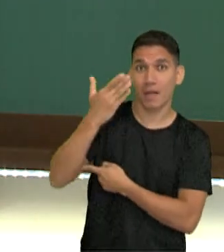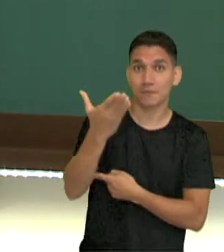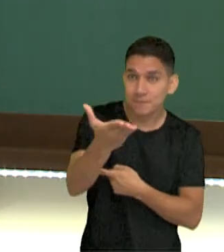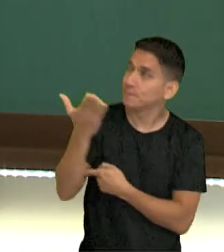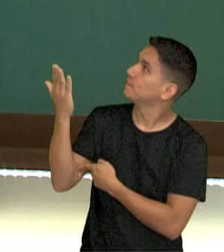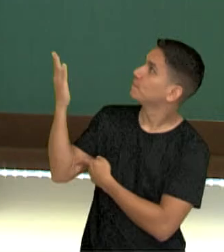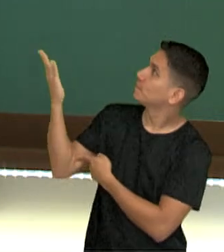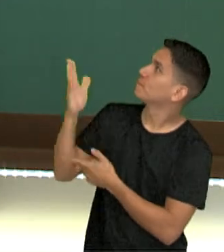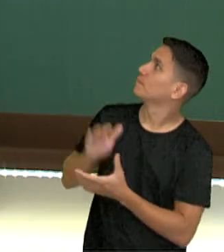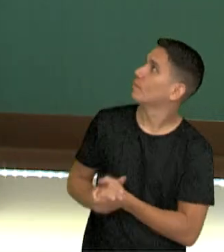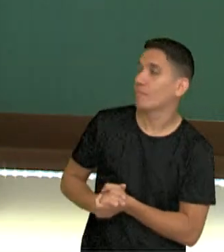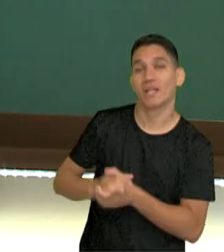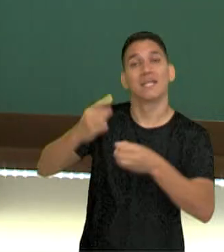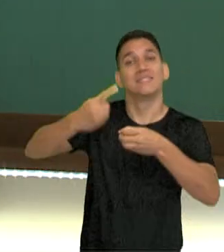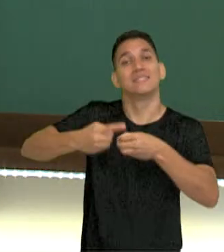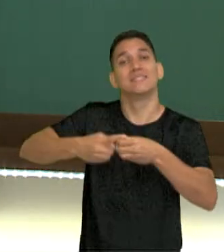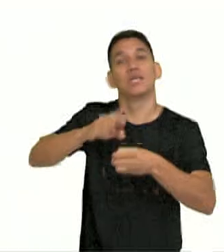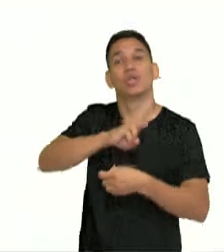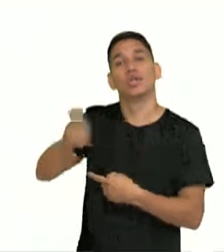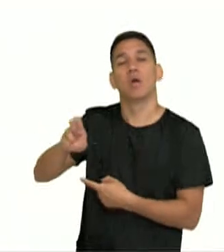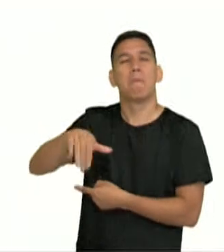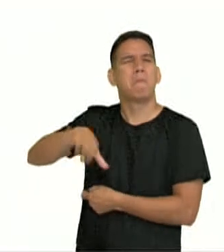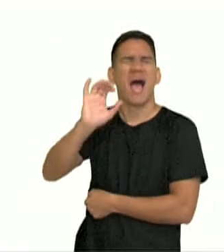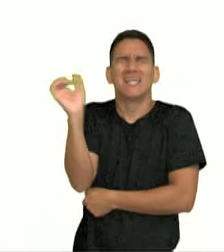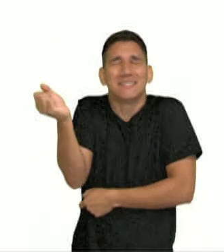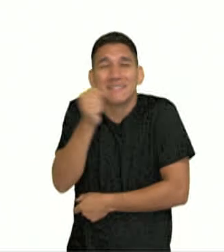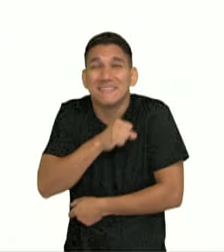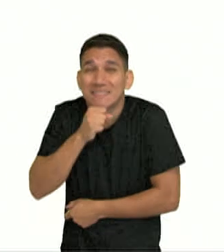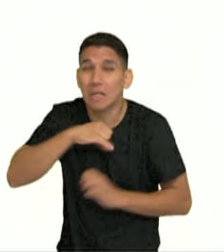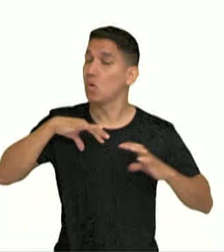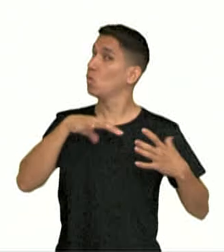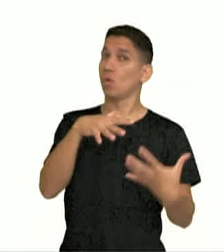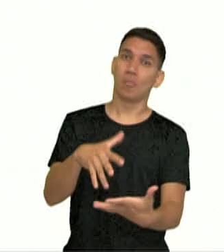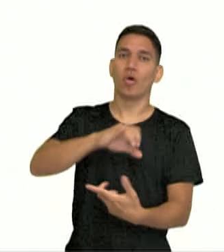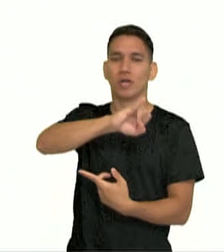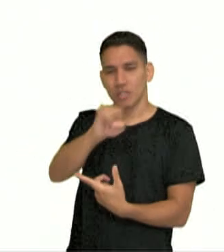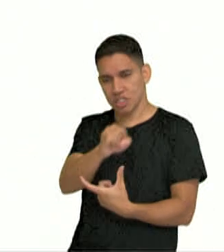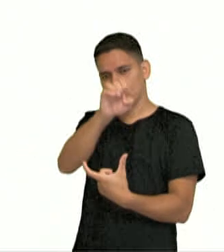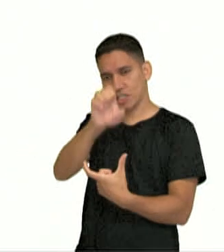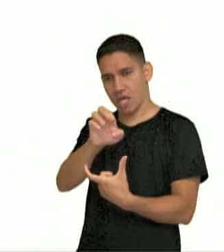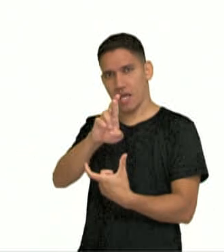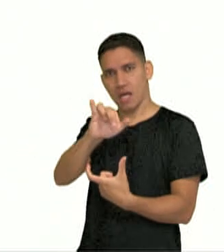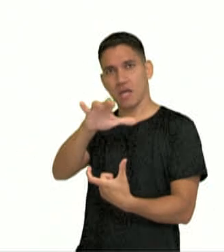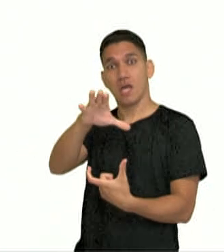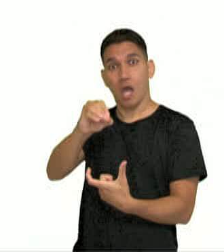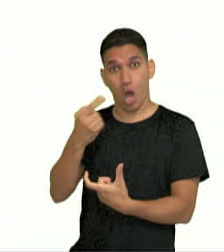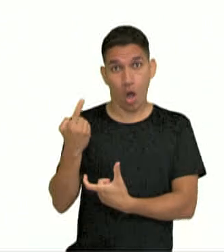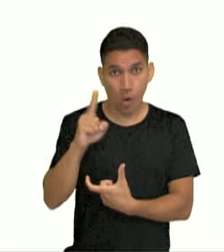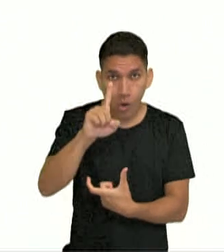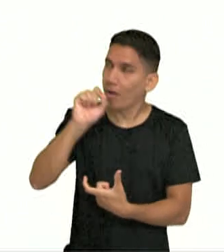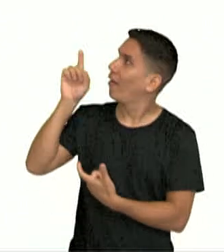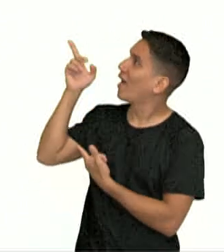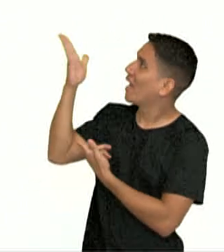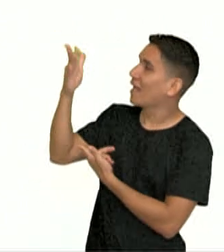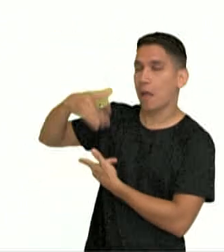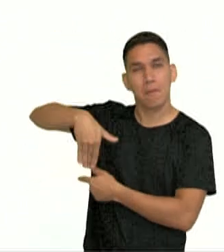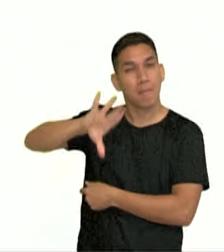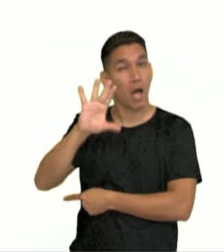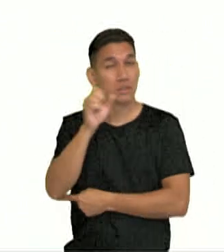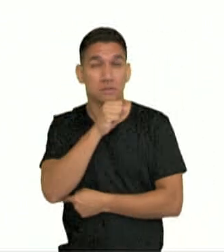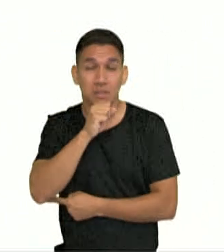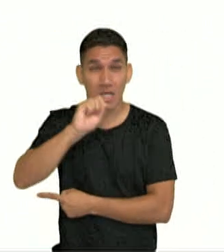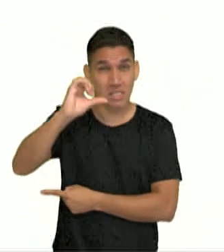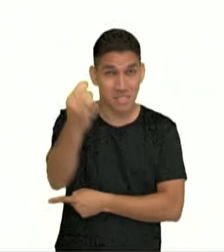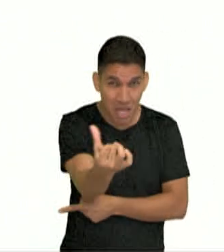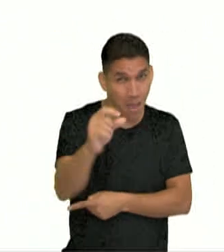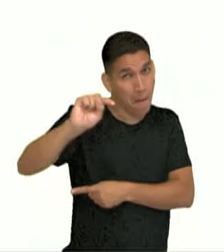vocês da cidade histórica mais antiga do mundo, Jericó. Considerada a cidade mais antiga,